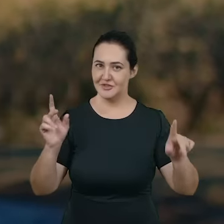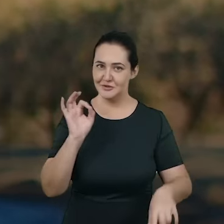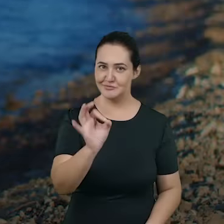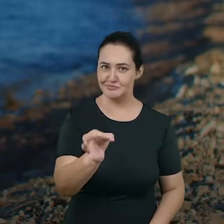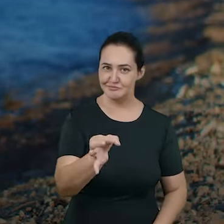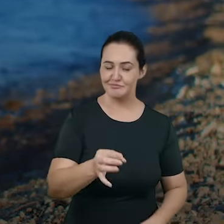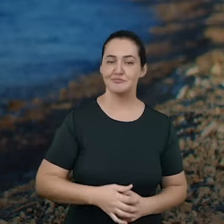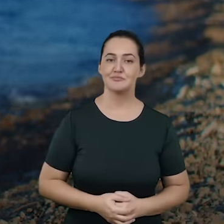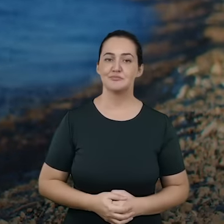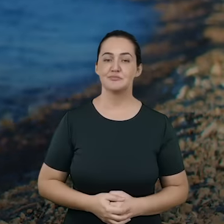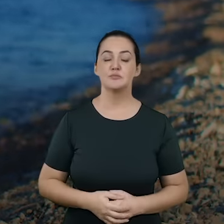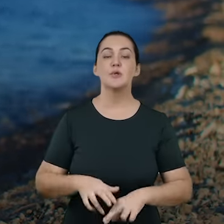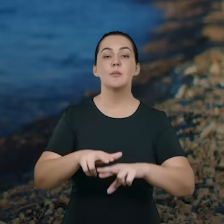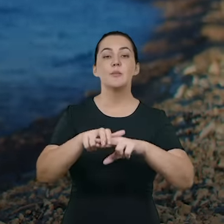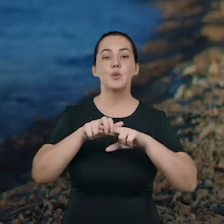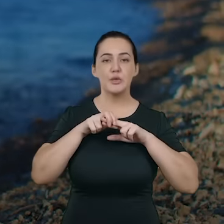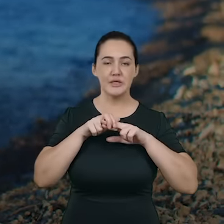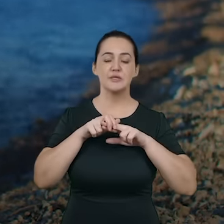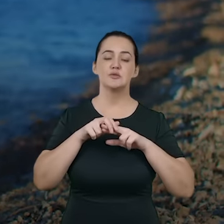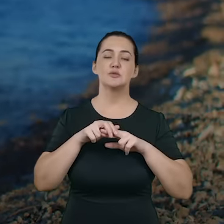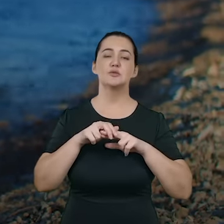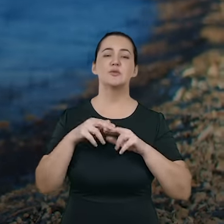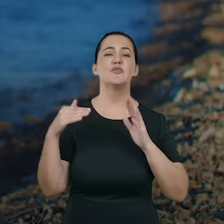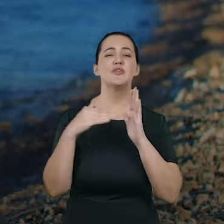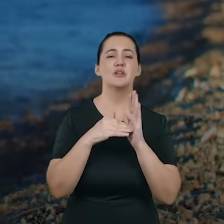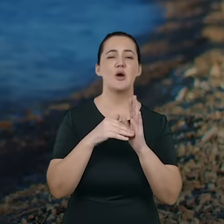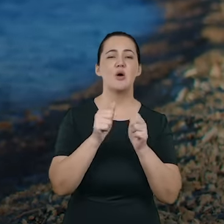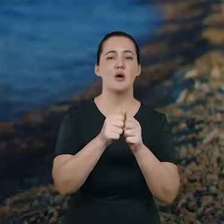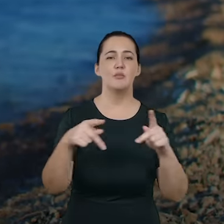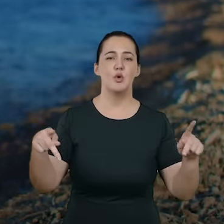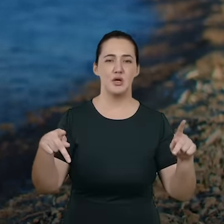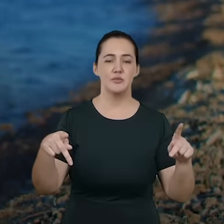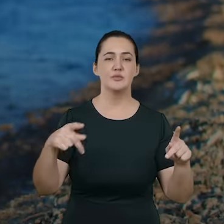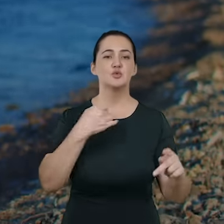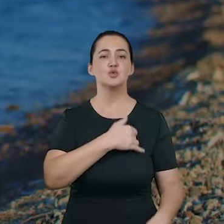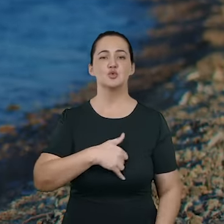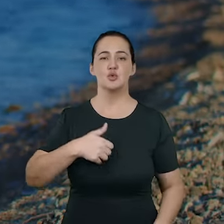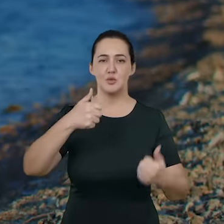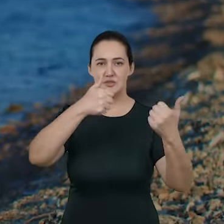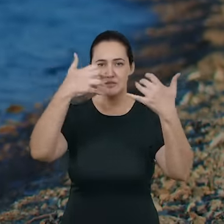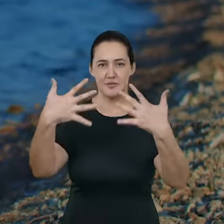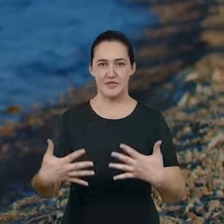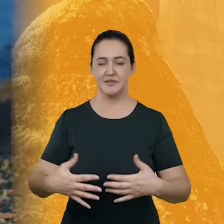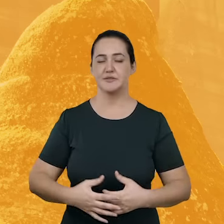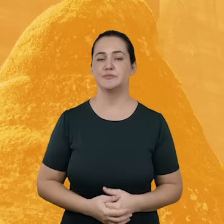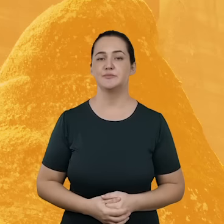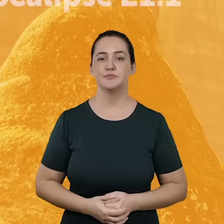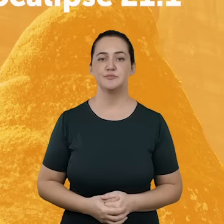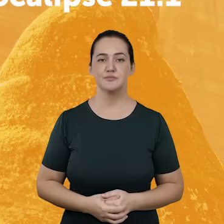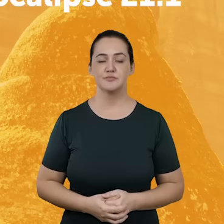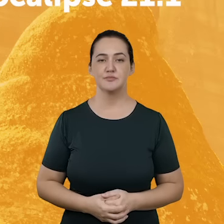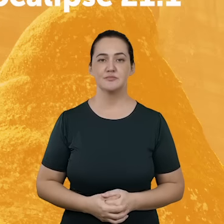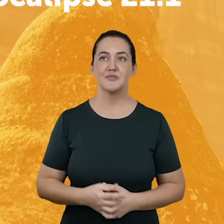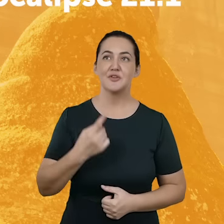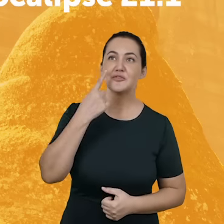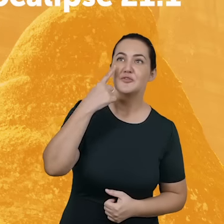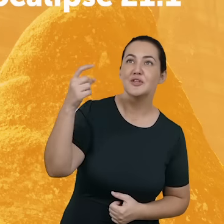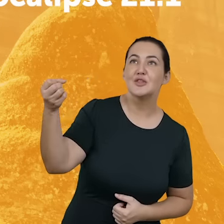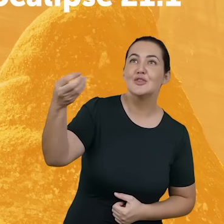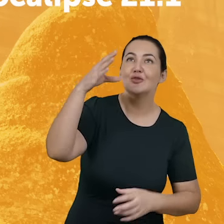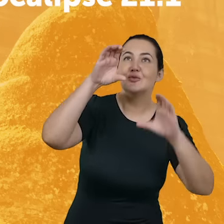época. É por isso que, no final do livro, João termina dizendo, no capítulo 21,